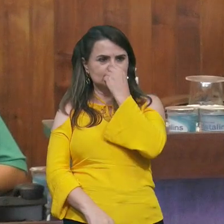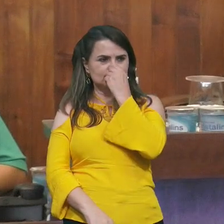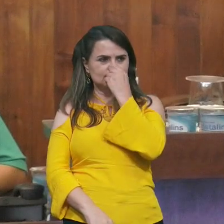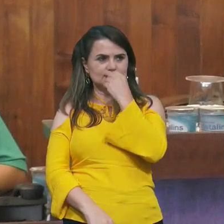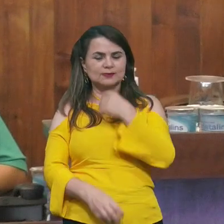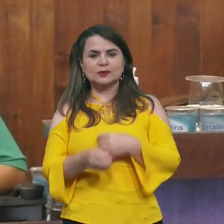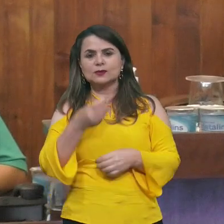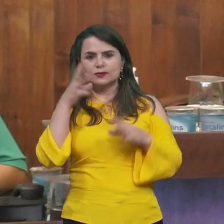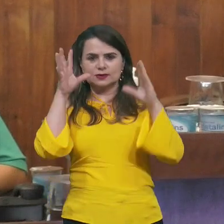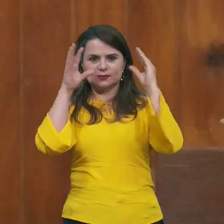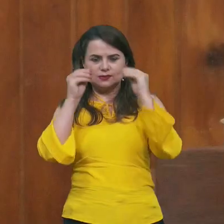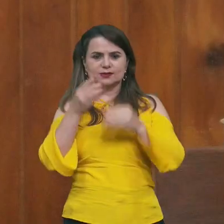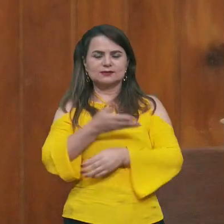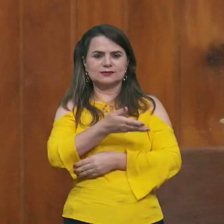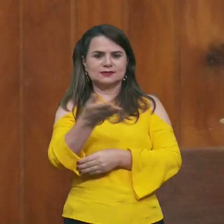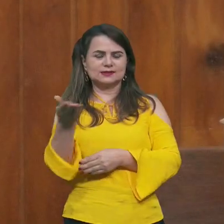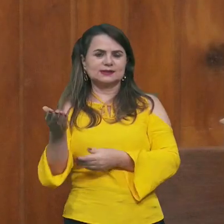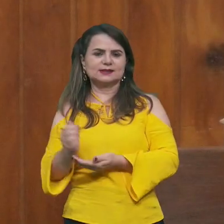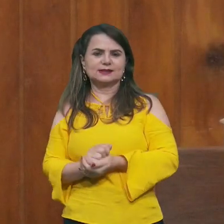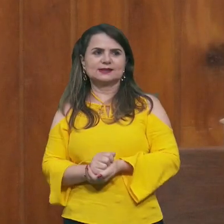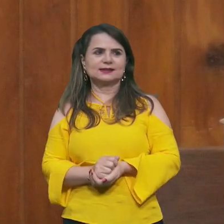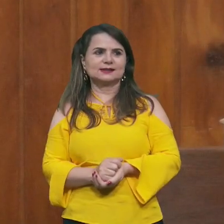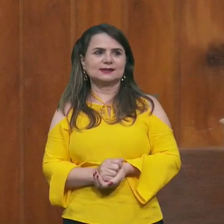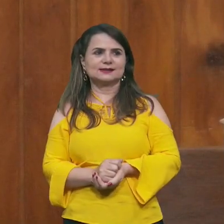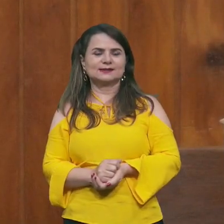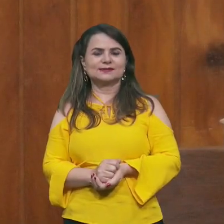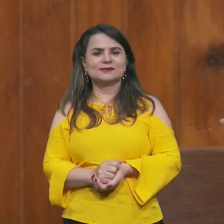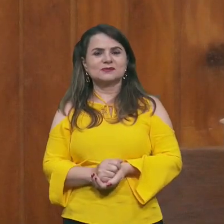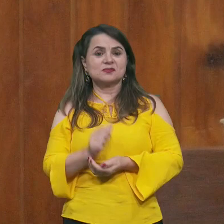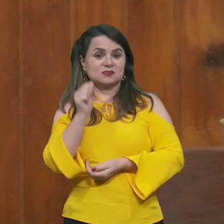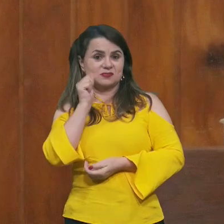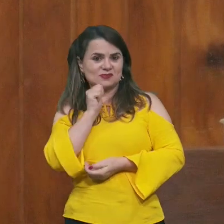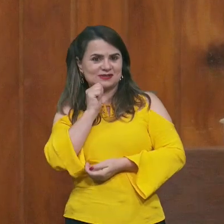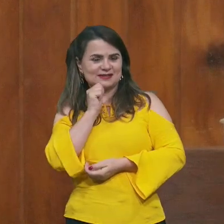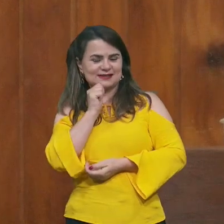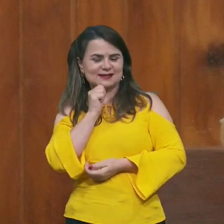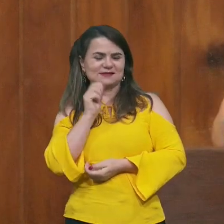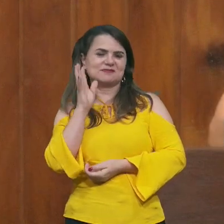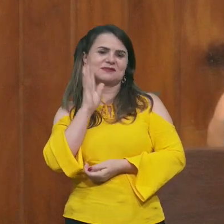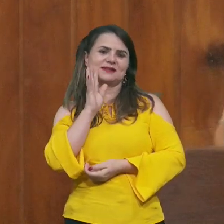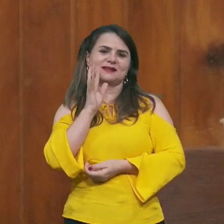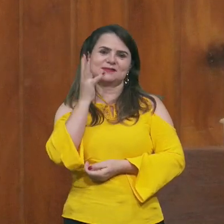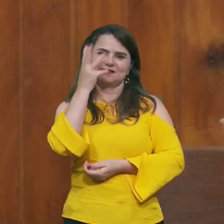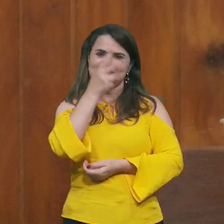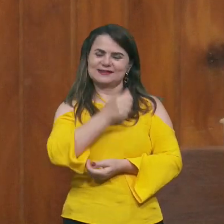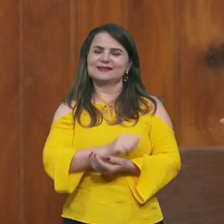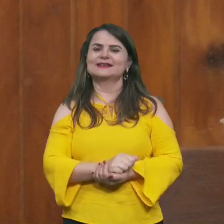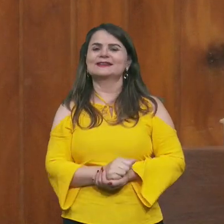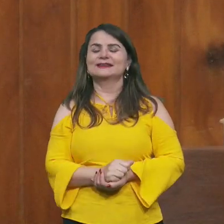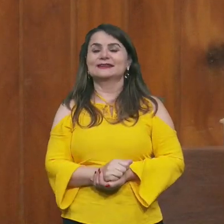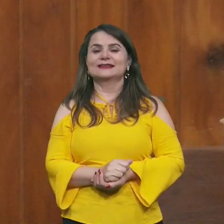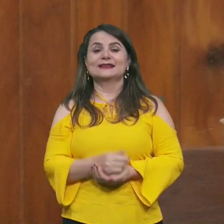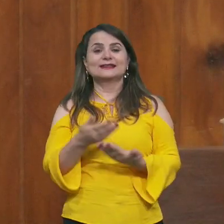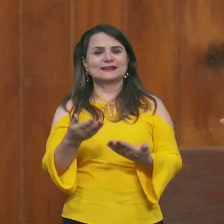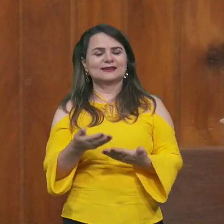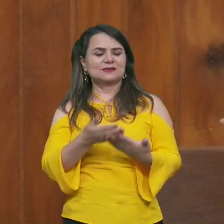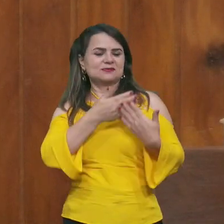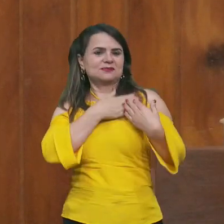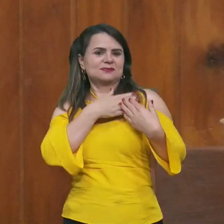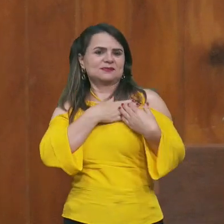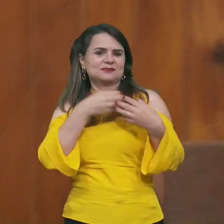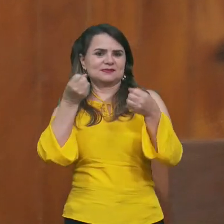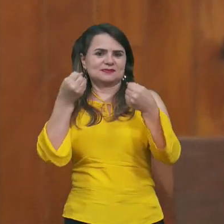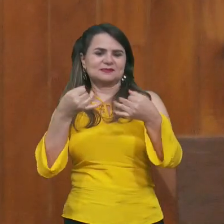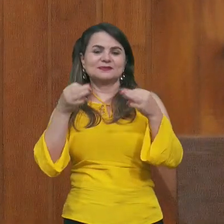Boa noite a todos e a todas, cada mulherão, né? Nossa, que responsabilidade. Quero cumprimentar o